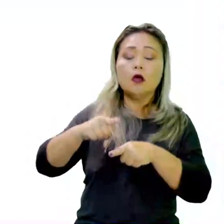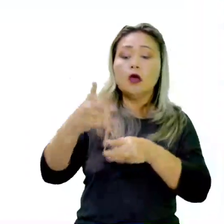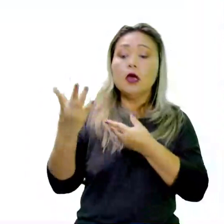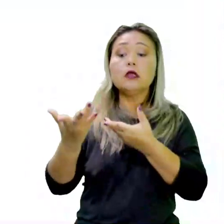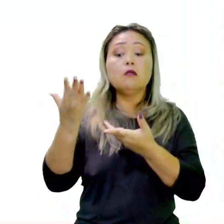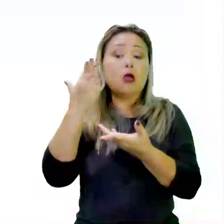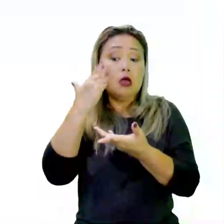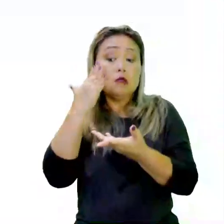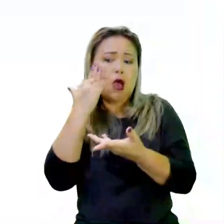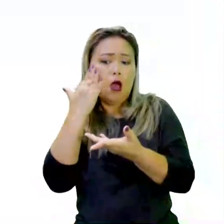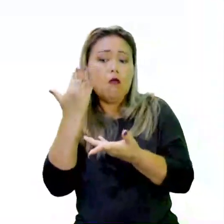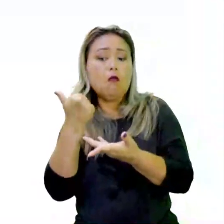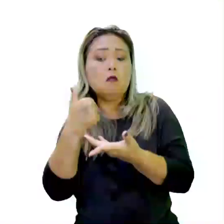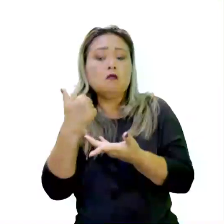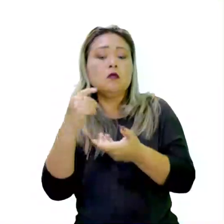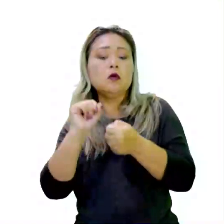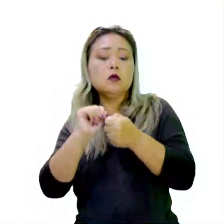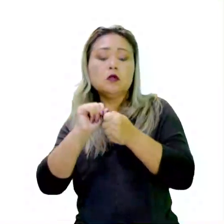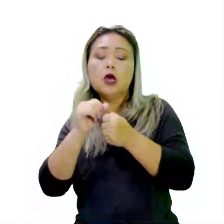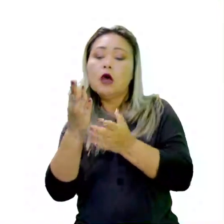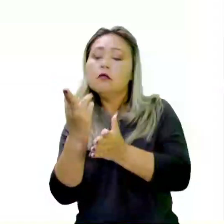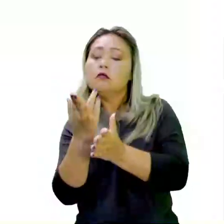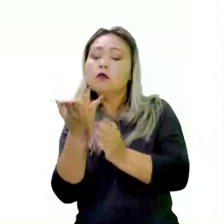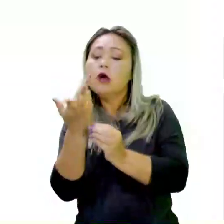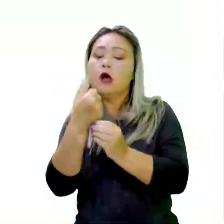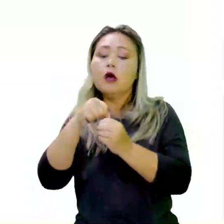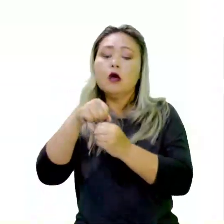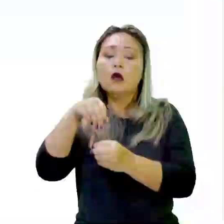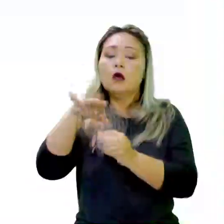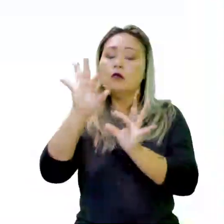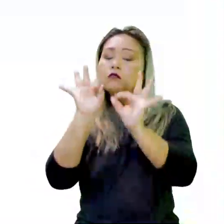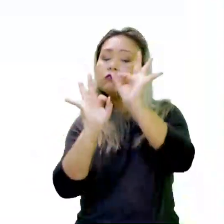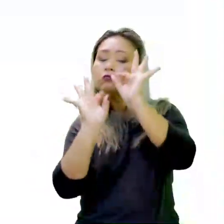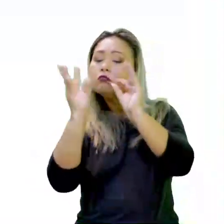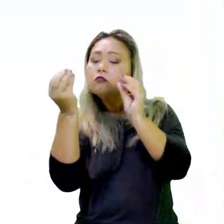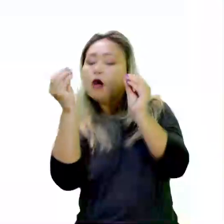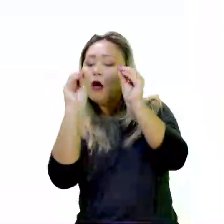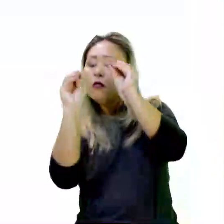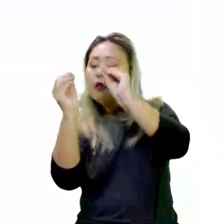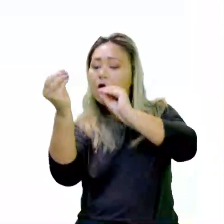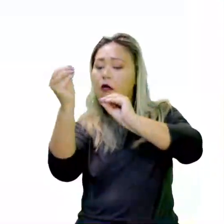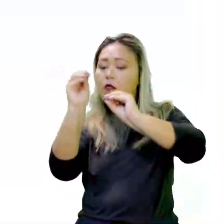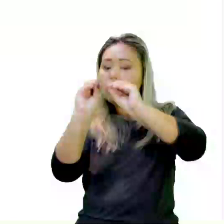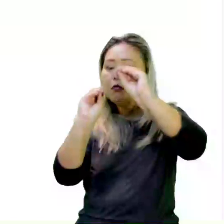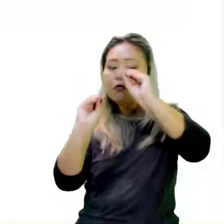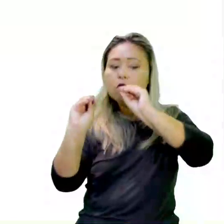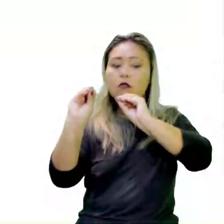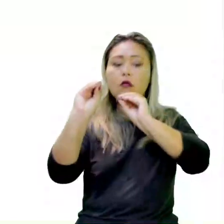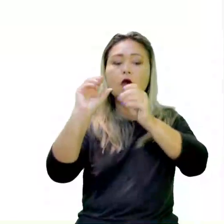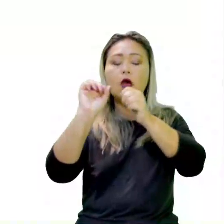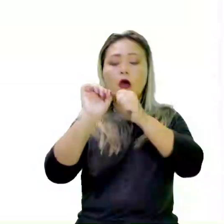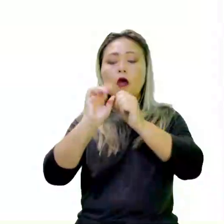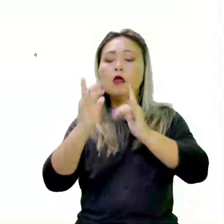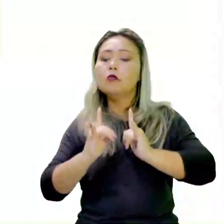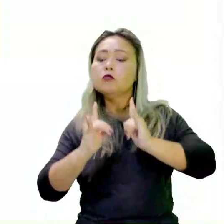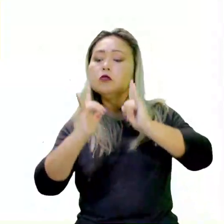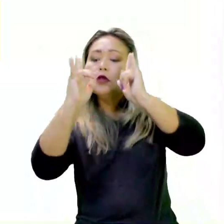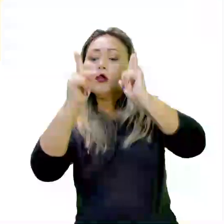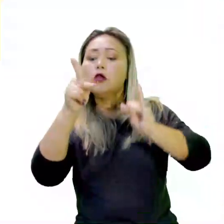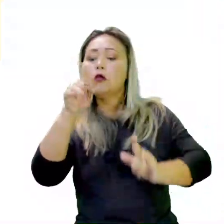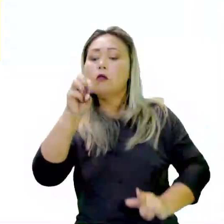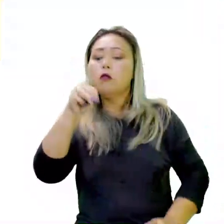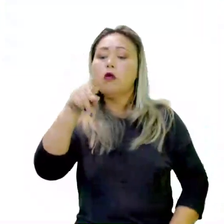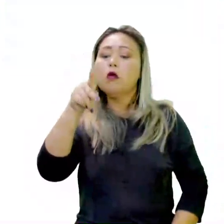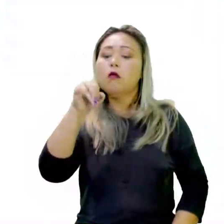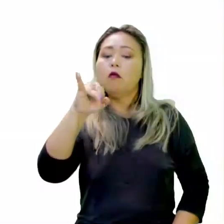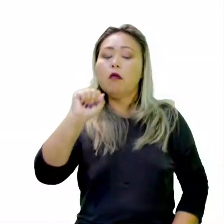do mosaico, decoravam os edifícios de Pompeia. Então, eles investiam muito na cidade, na arquitetura Uma